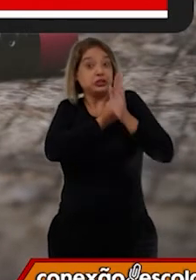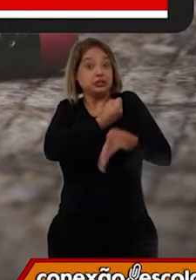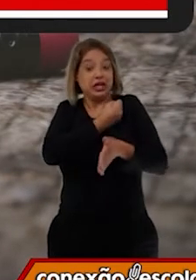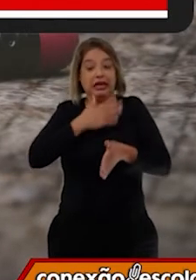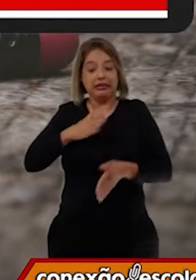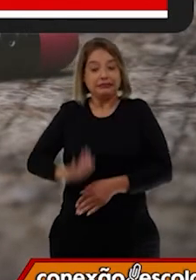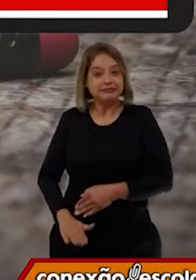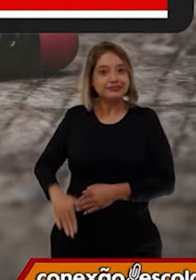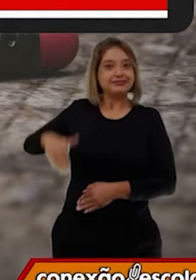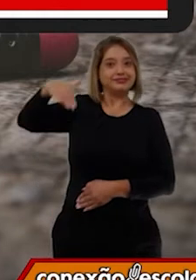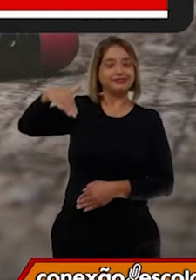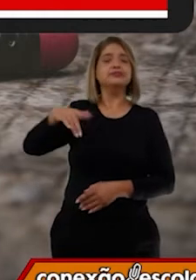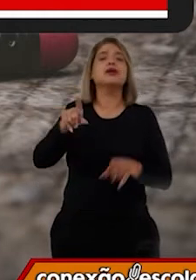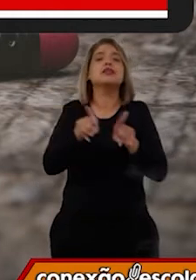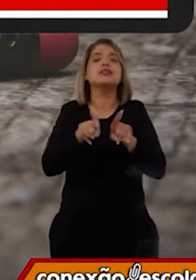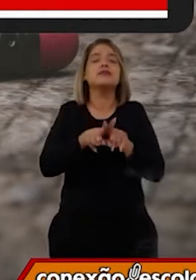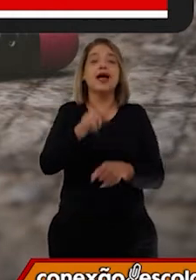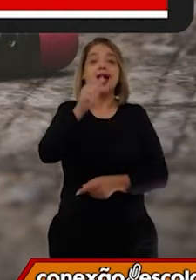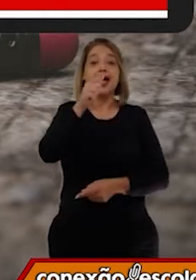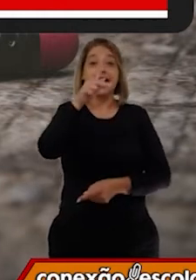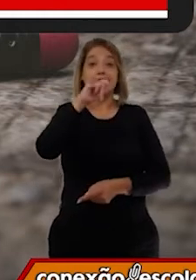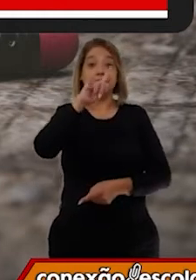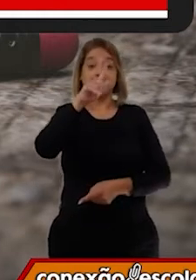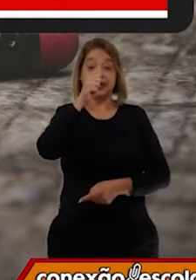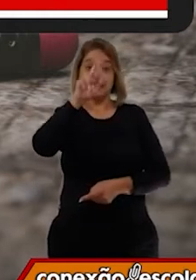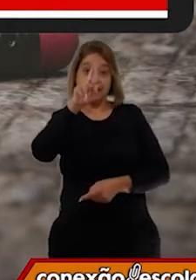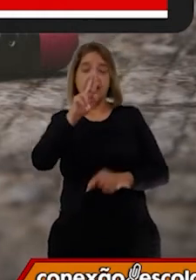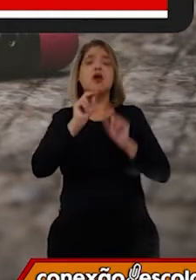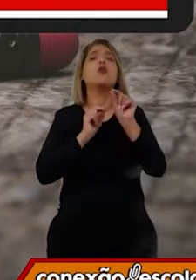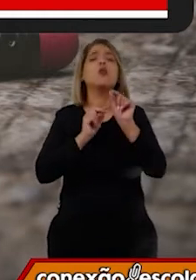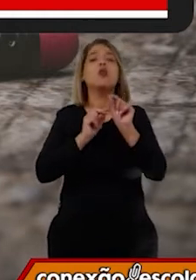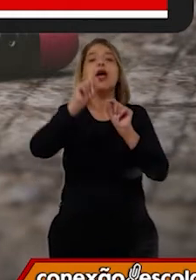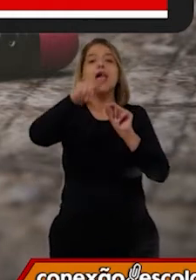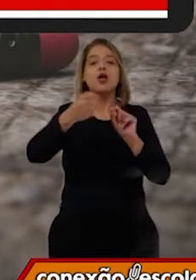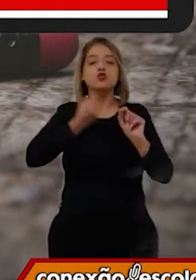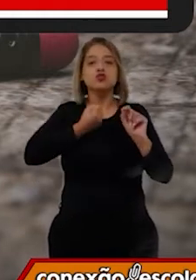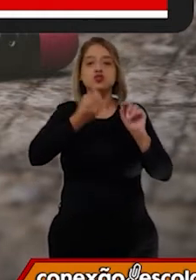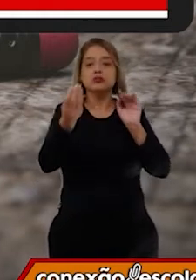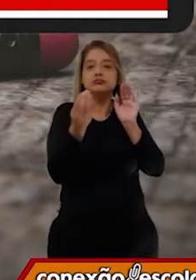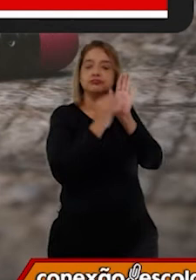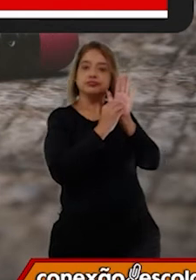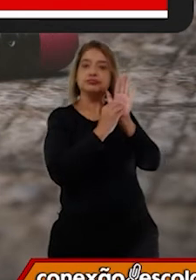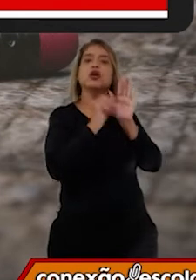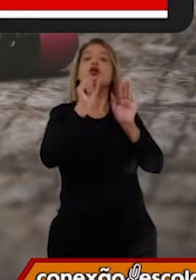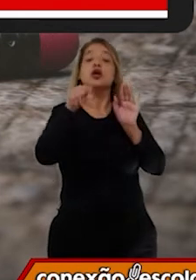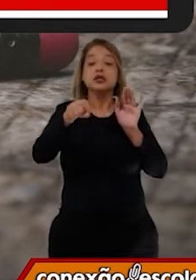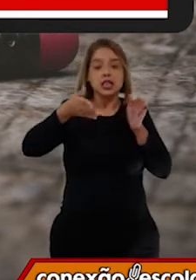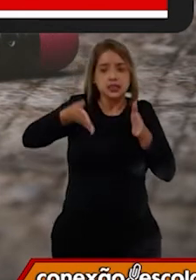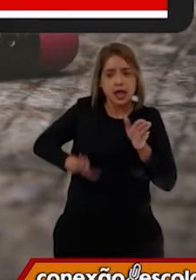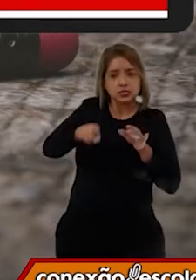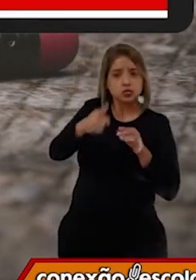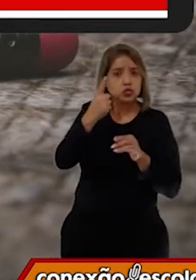o APGAR. Sabe o que é APGAR? É uma nota que você ganha quando você nasce. Se você chorou, se